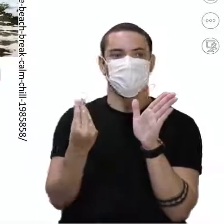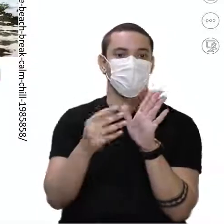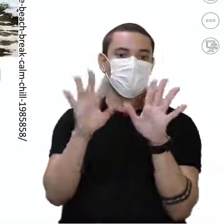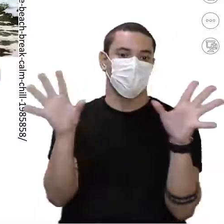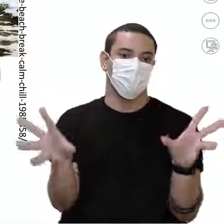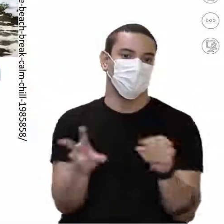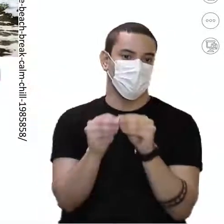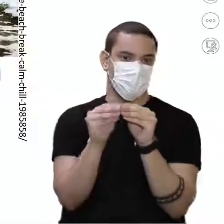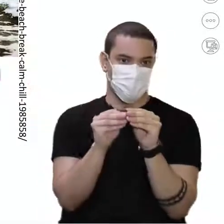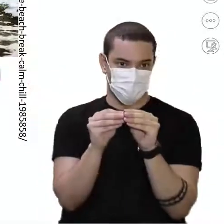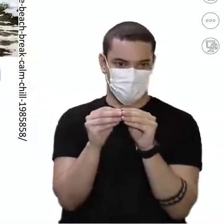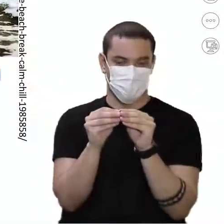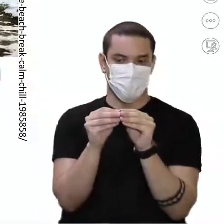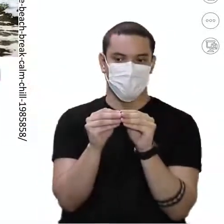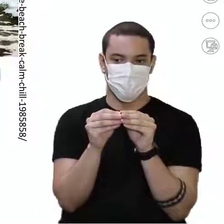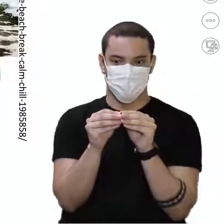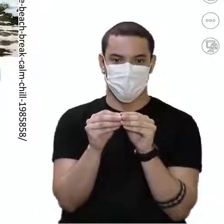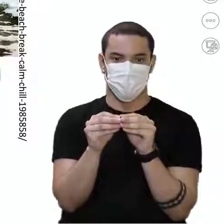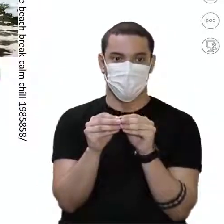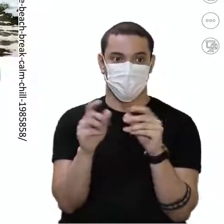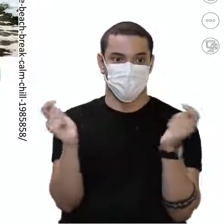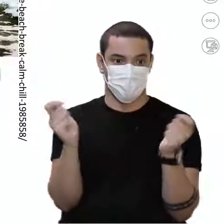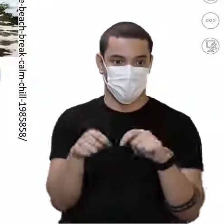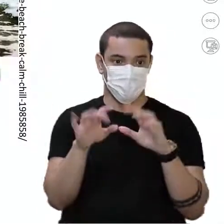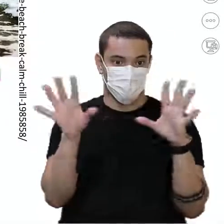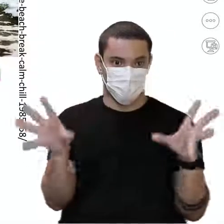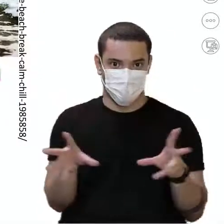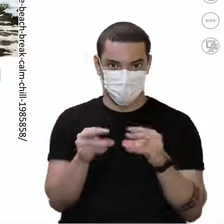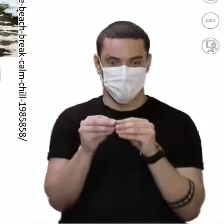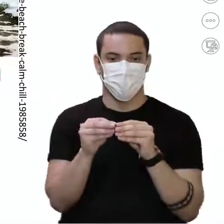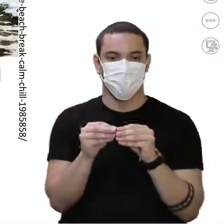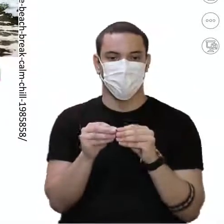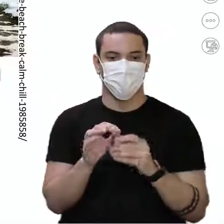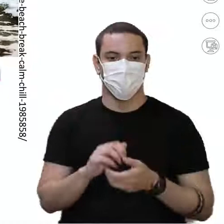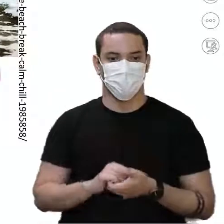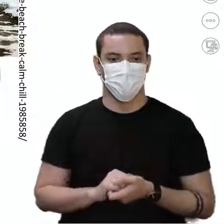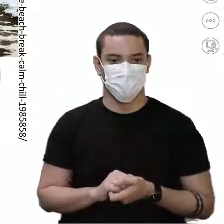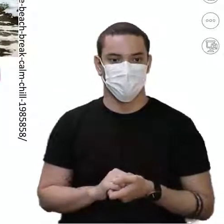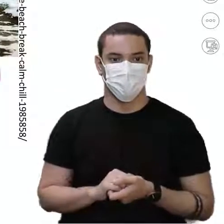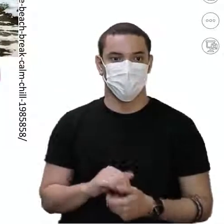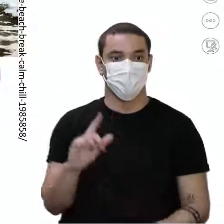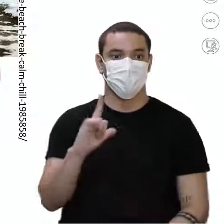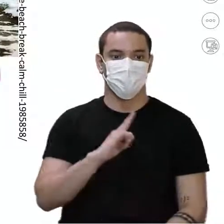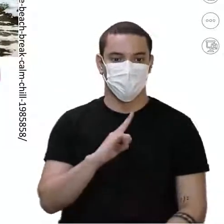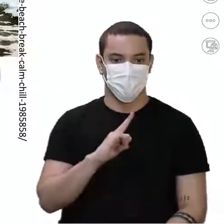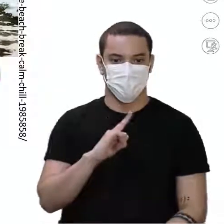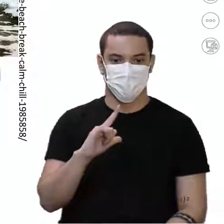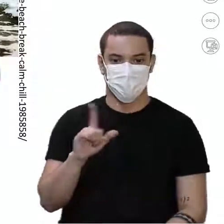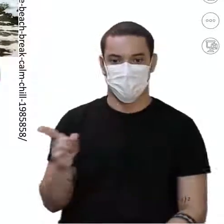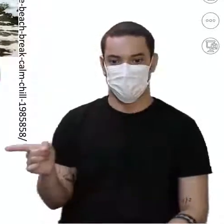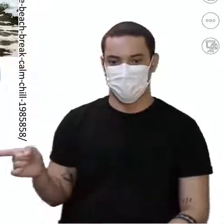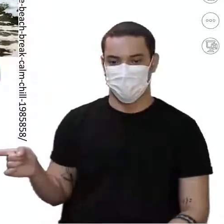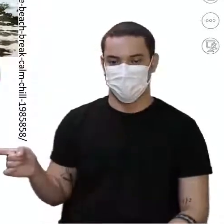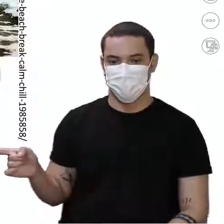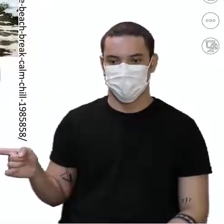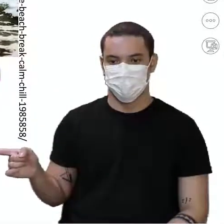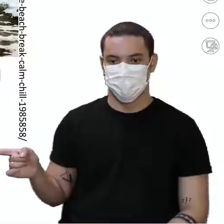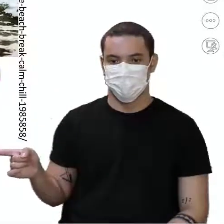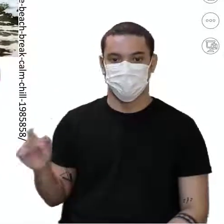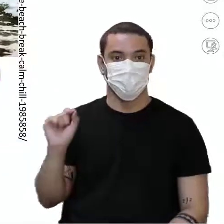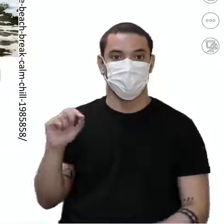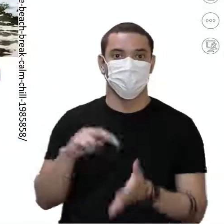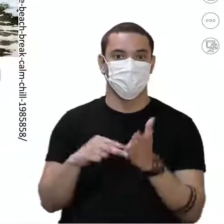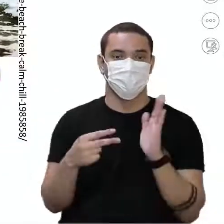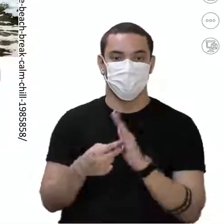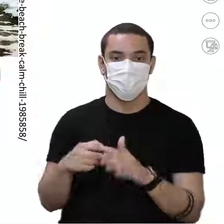pequena, menos short, né? Como nós falamos usando short answers. E aí eu tenho aqui a soccer match. O que é soccer match? Um